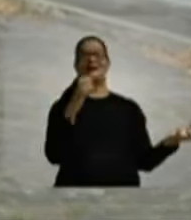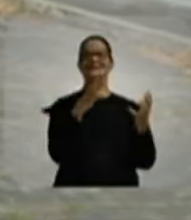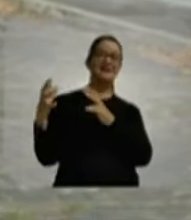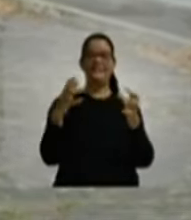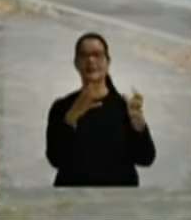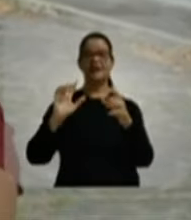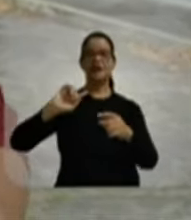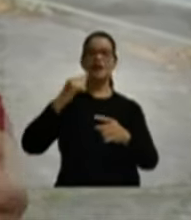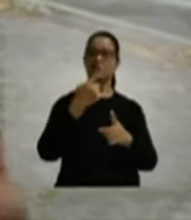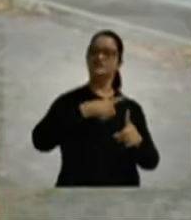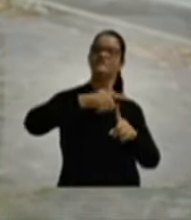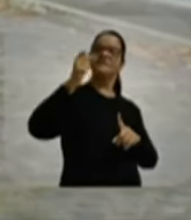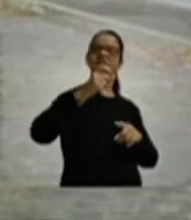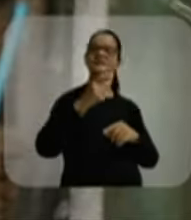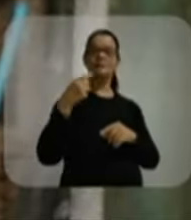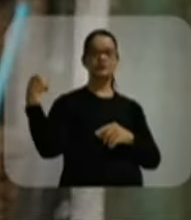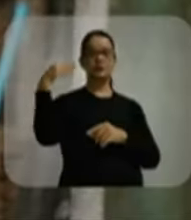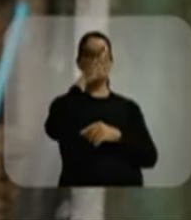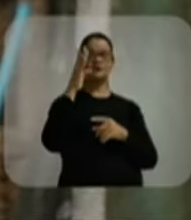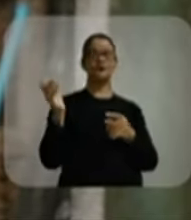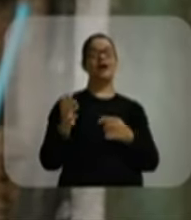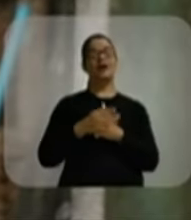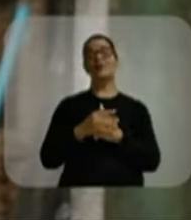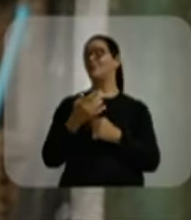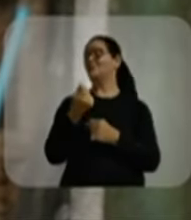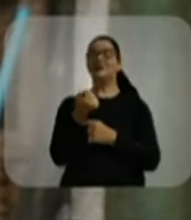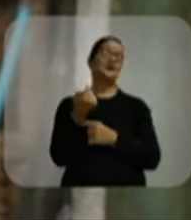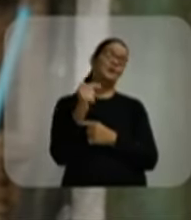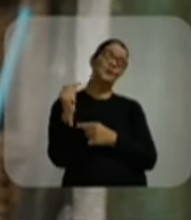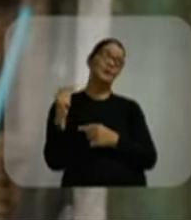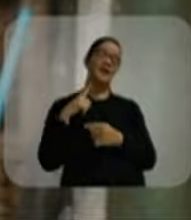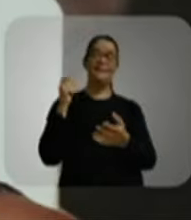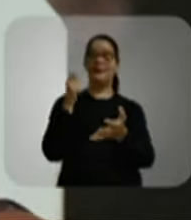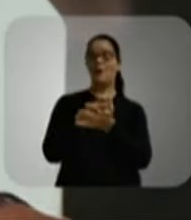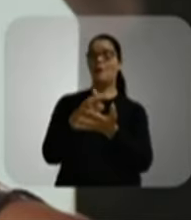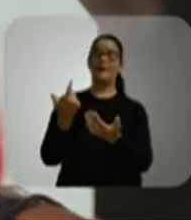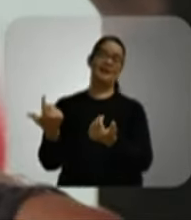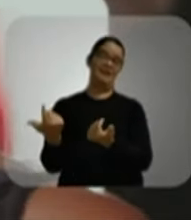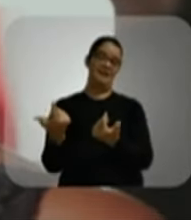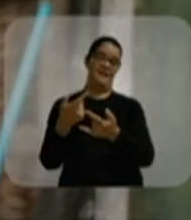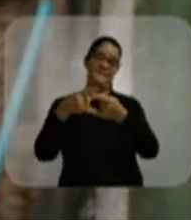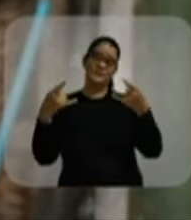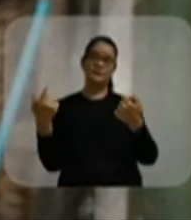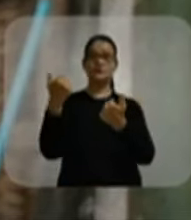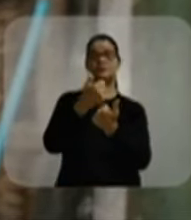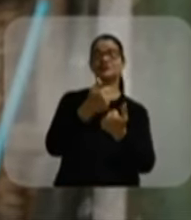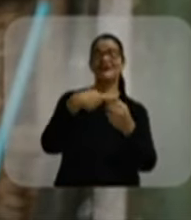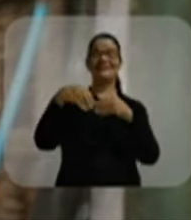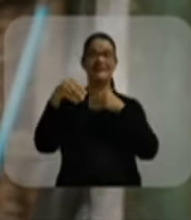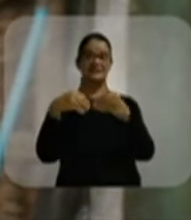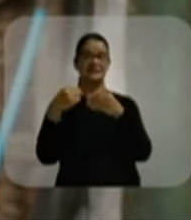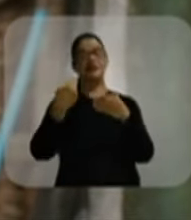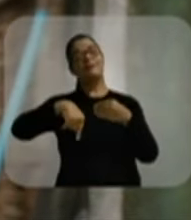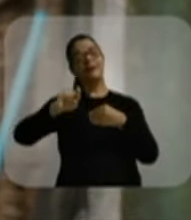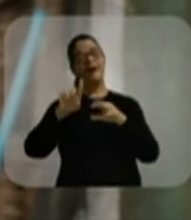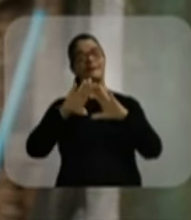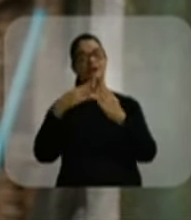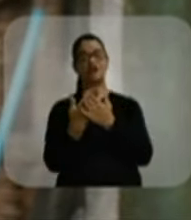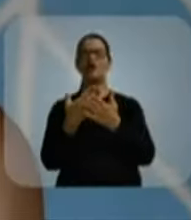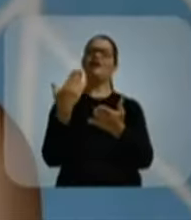com Bolsonaro e vencemos. Eu não tinha condições de comprar absorvente. Substituía por tecido de pano para poder ir